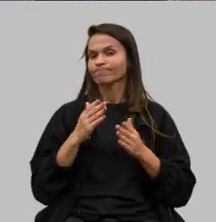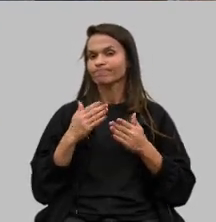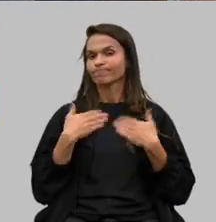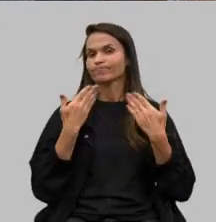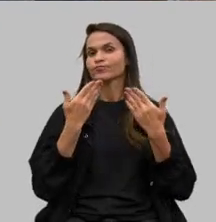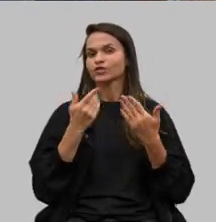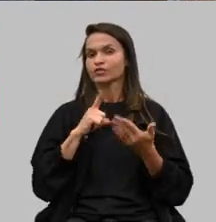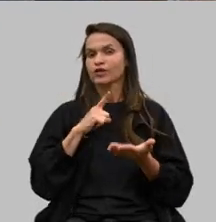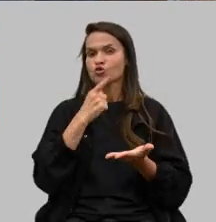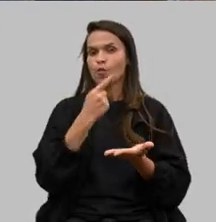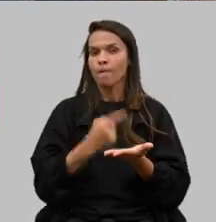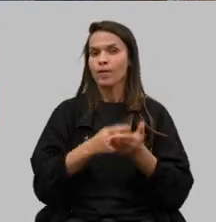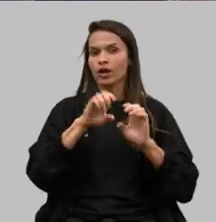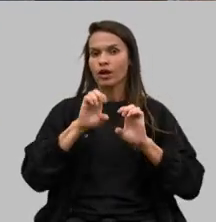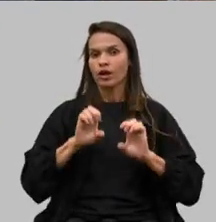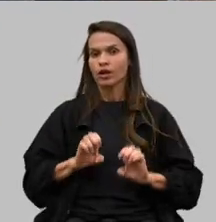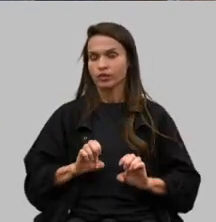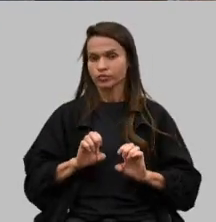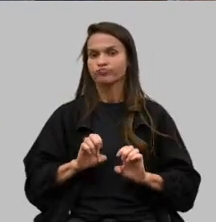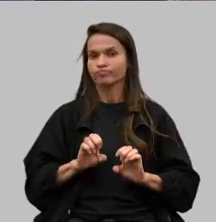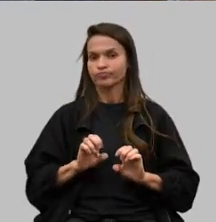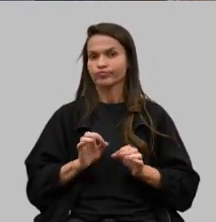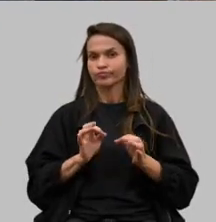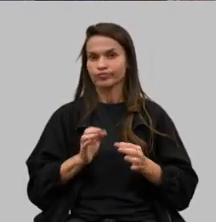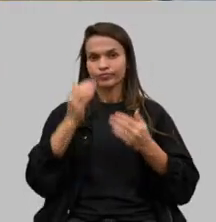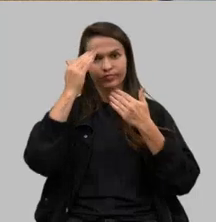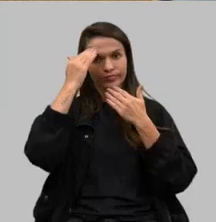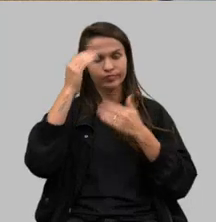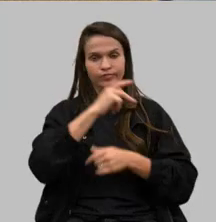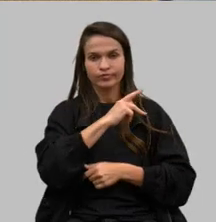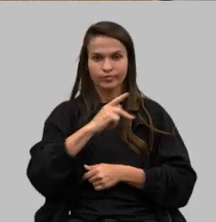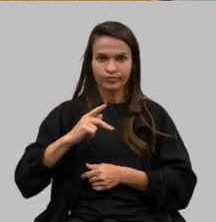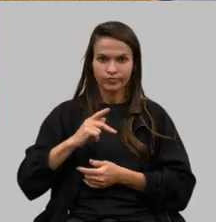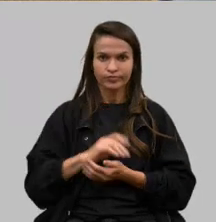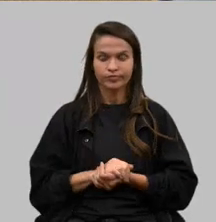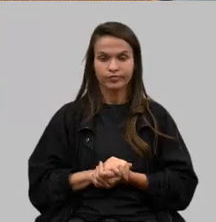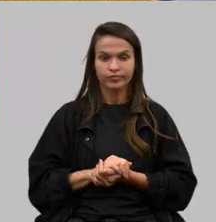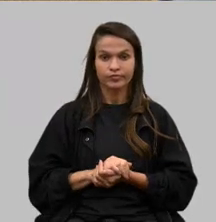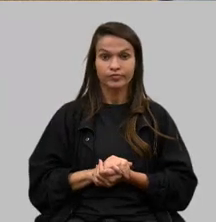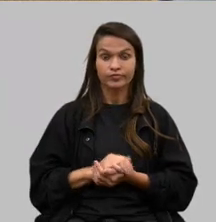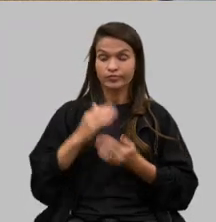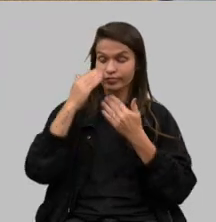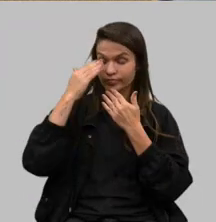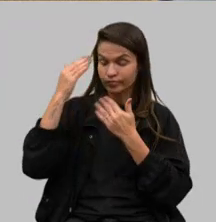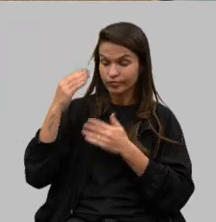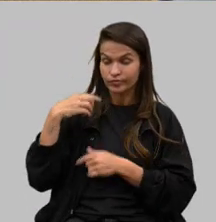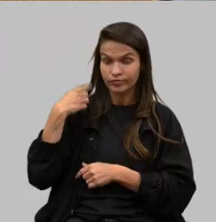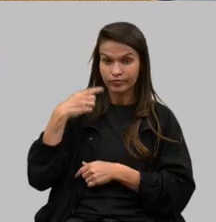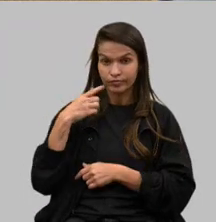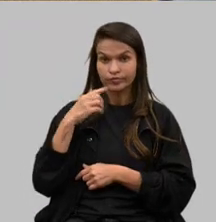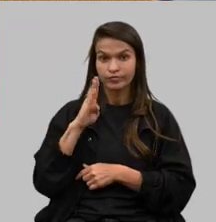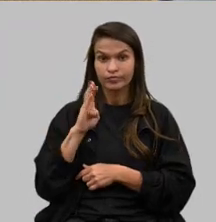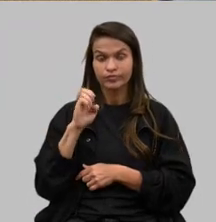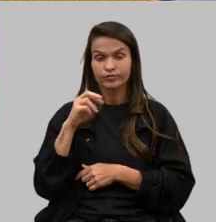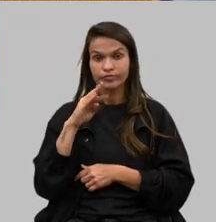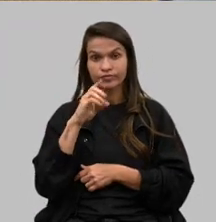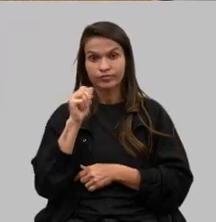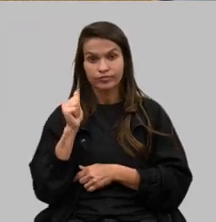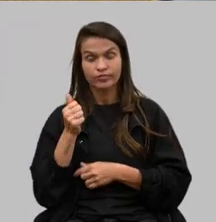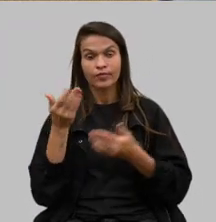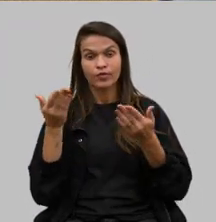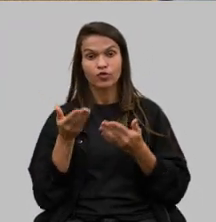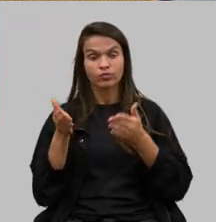tem um compromisso ético aí negável obrigada Presidente muito obrigada a deputada Beatriz Cerqueira vou passar a palavra agora a secretária